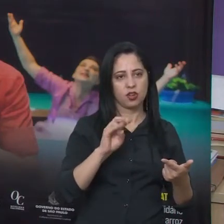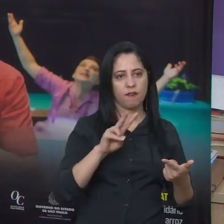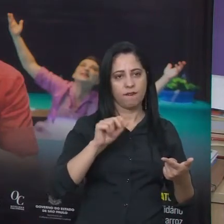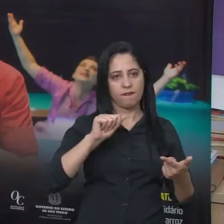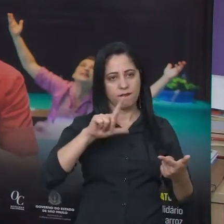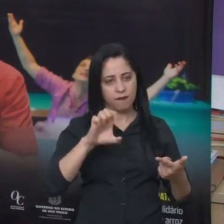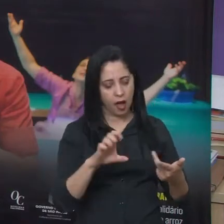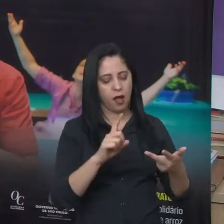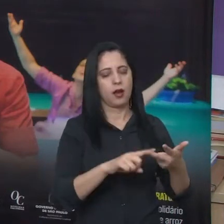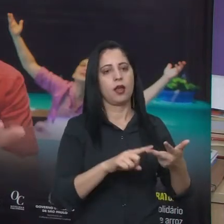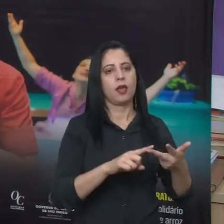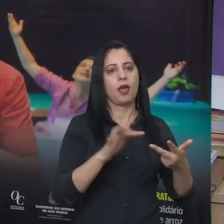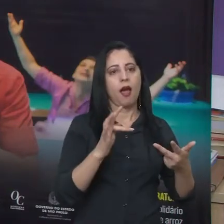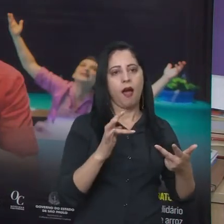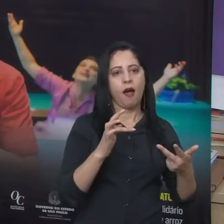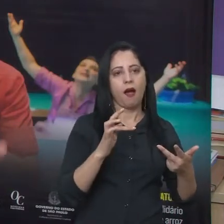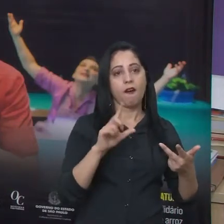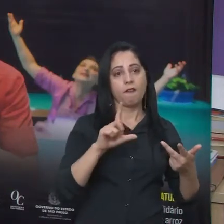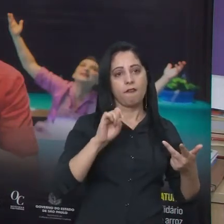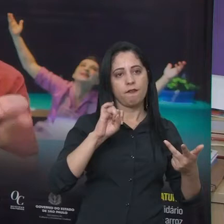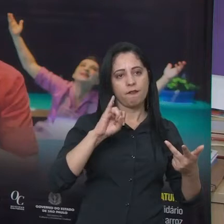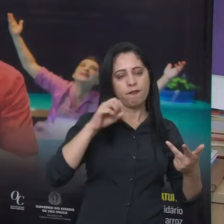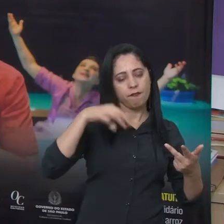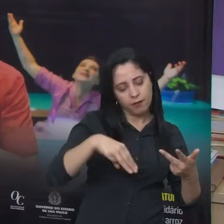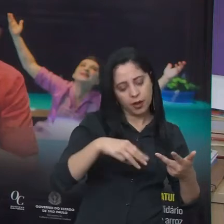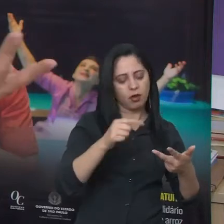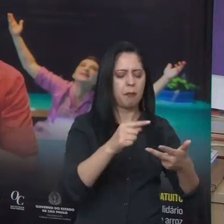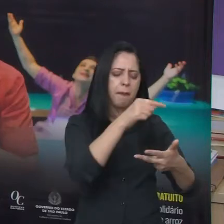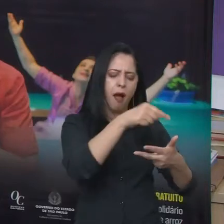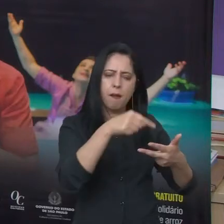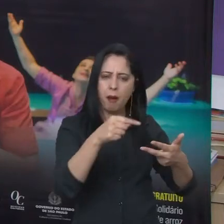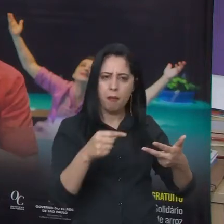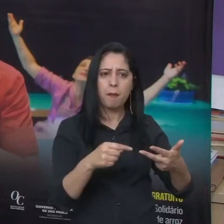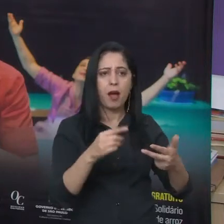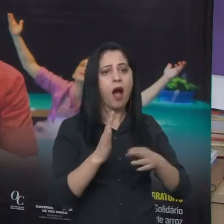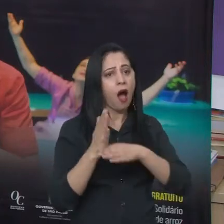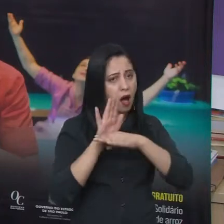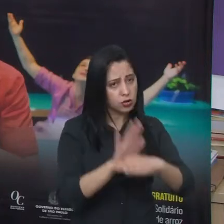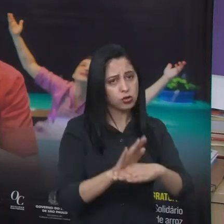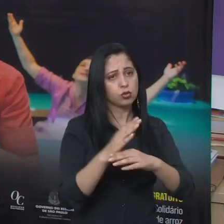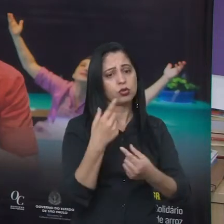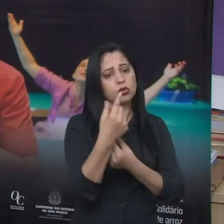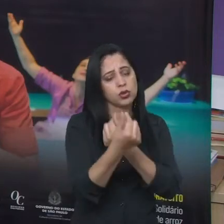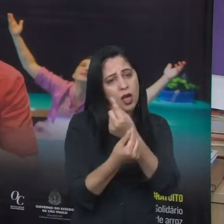o Mês da Música. Então, são eventos que movimentam a economia